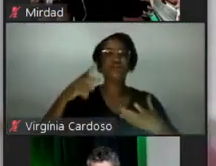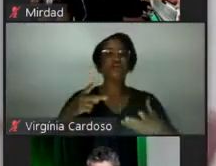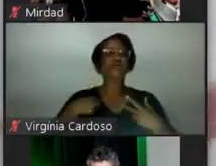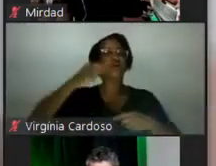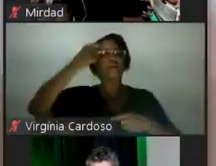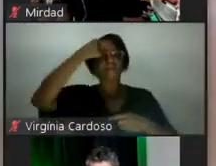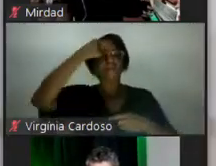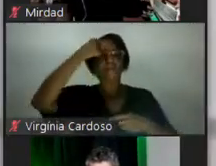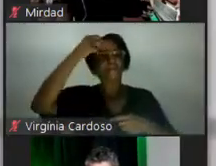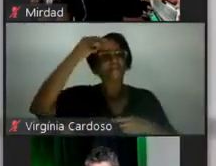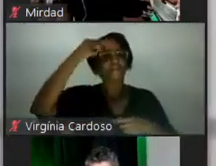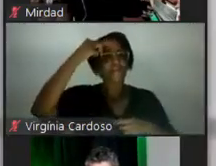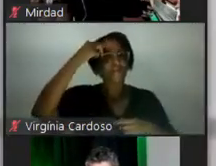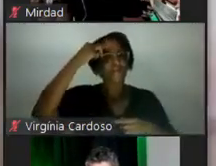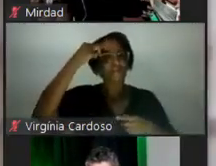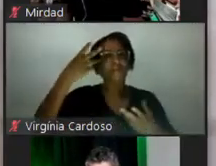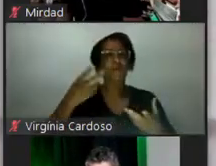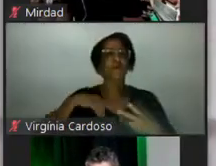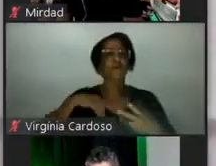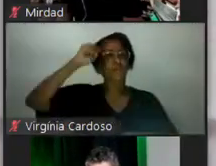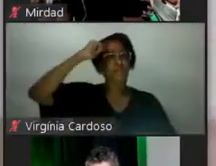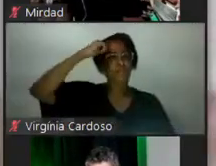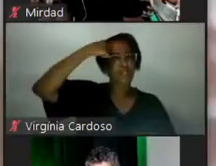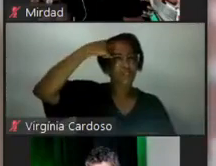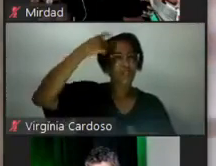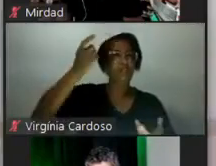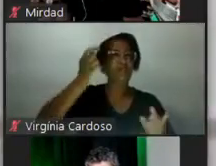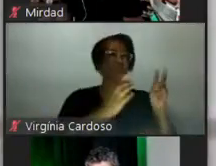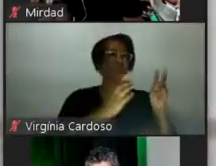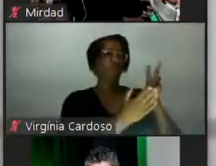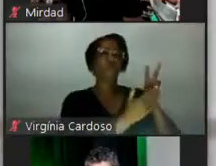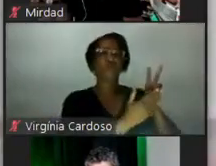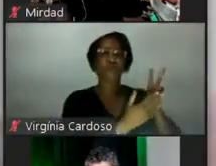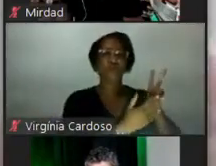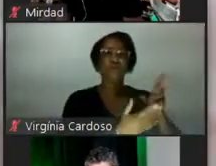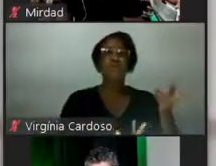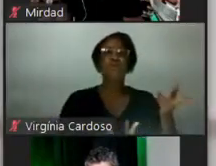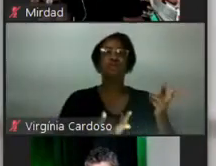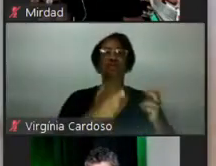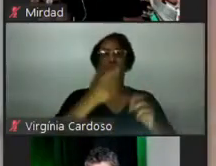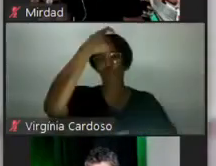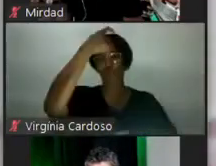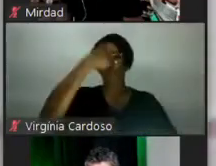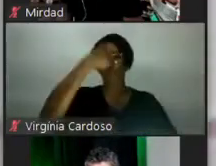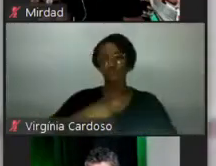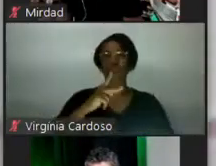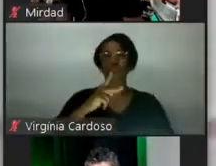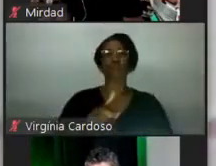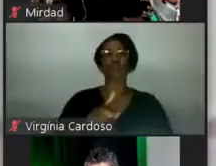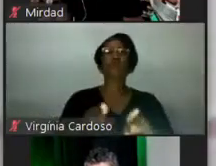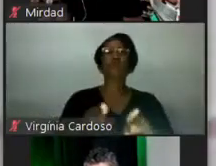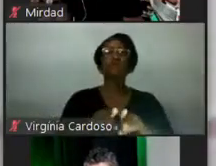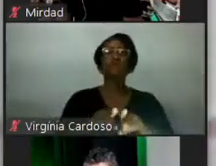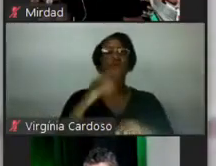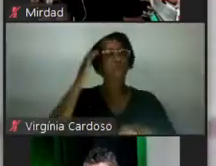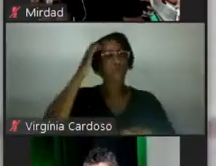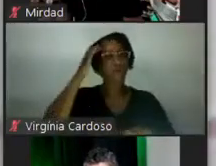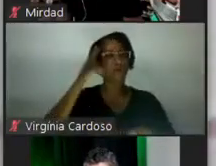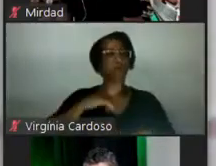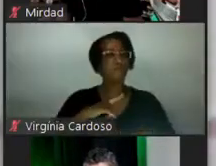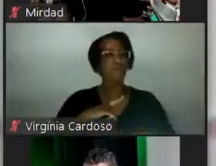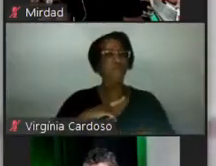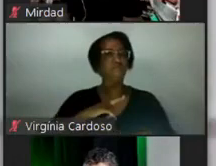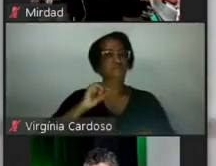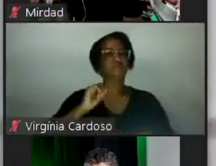memória, essa diáspora dos negros e negras, dos índios e índias, de tu própria. E ele achava, ele acreditava muito no livro, né? E